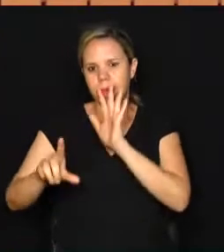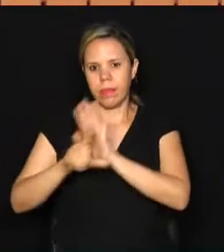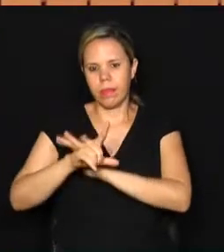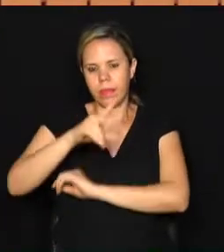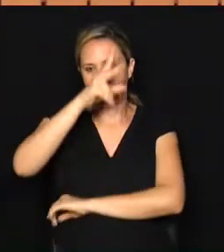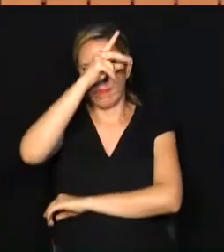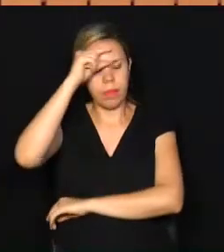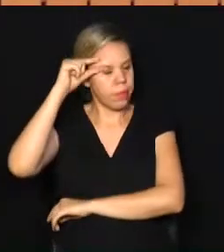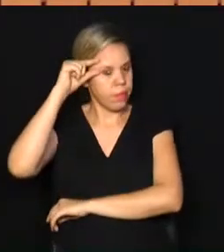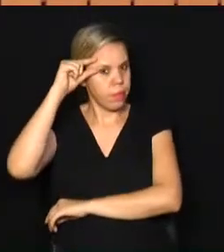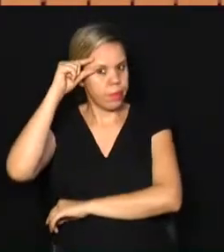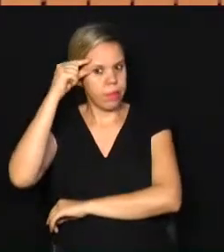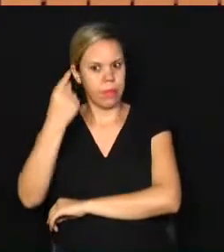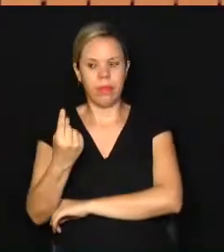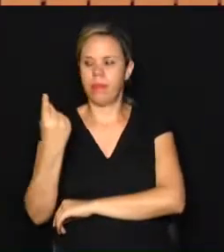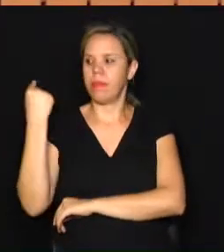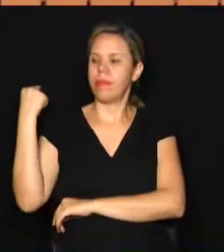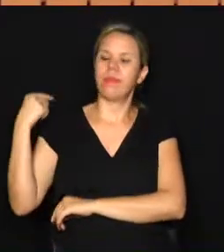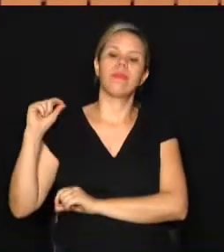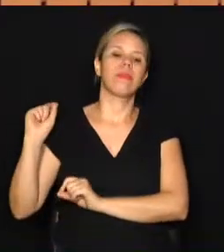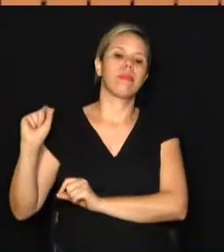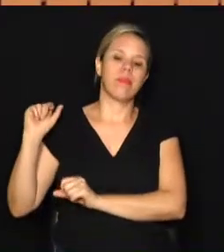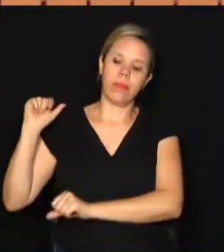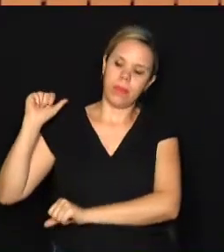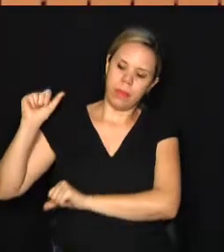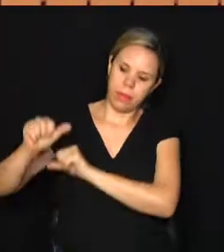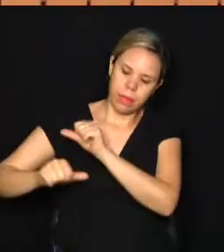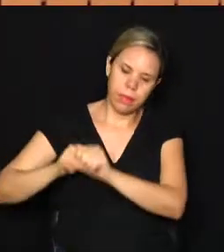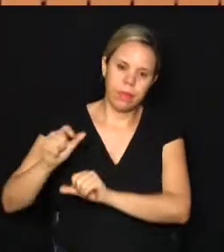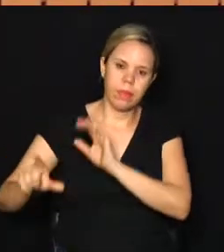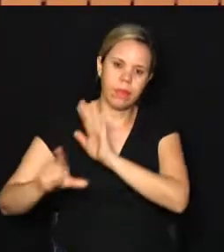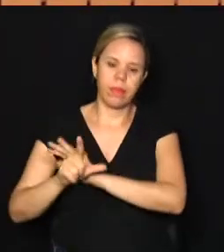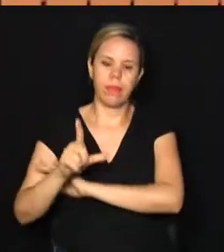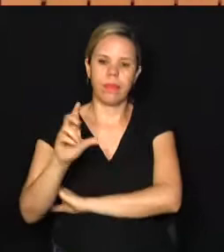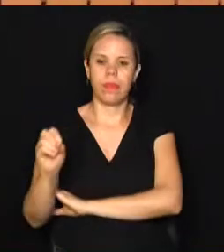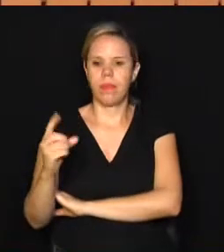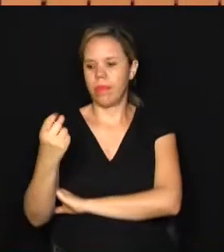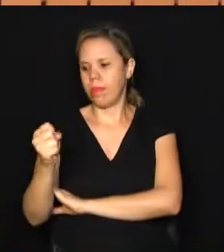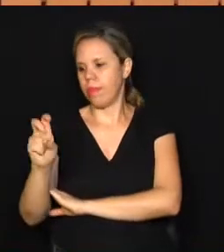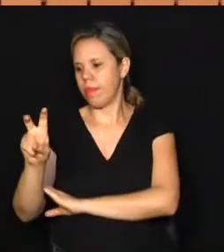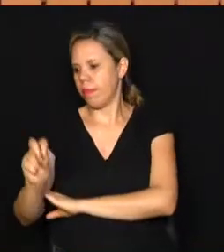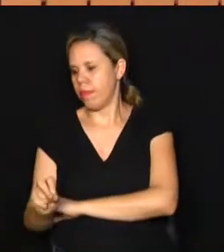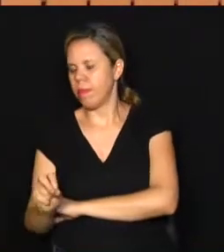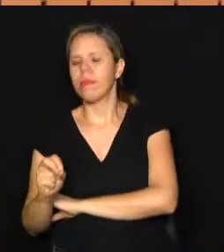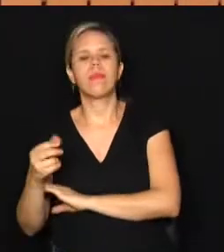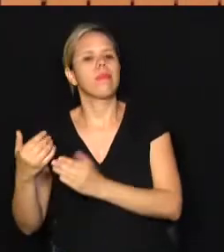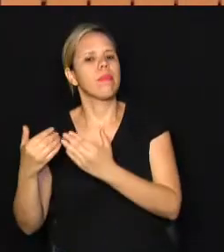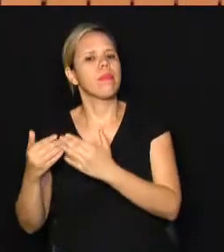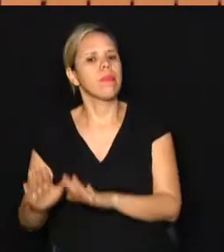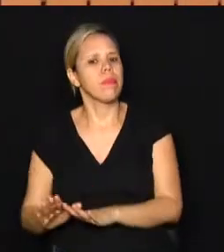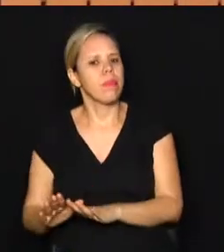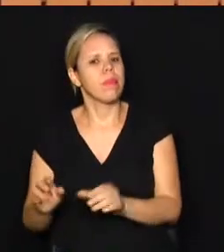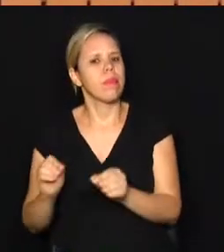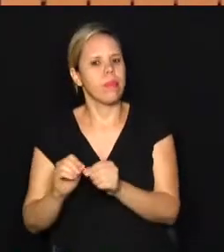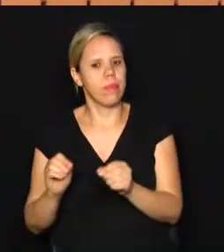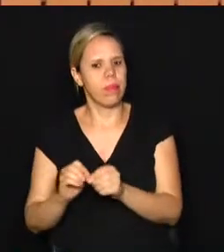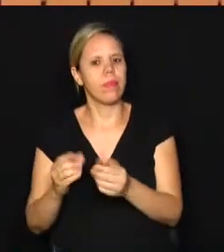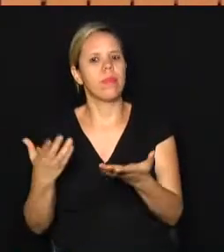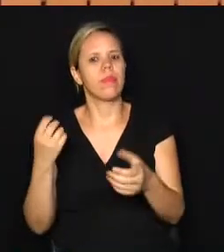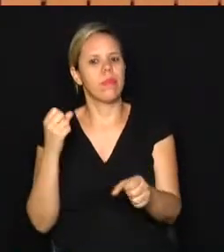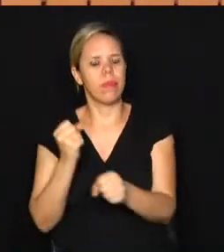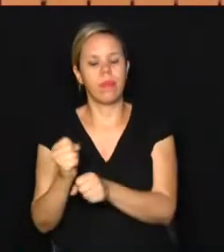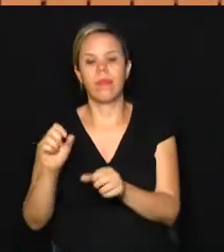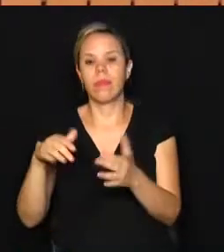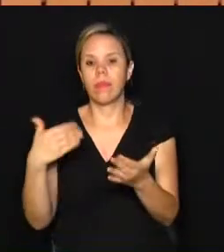Jonas Donizete, que alterava a Lei 10.850, permitindo, então, a supressão de fragmentos. Até